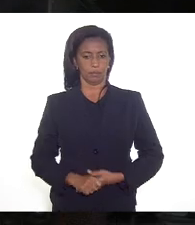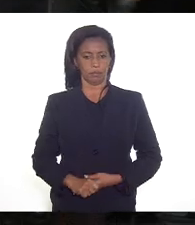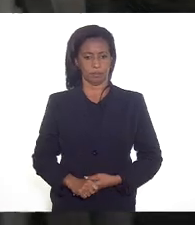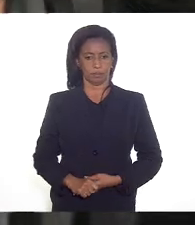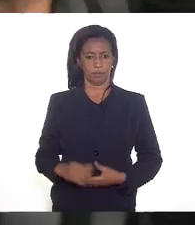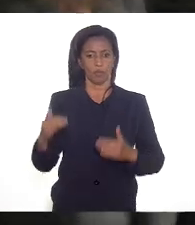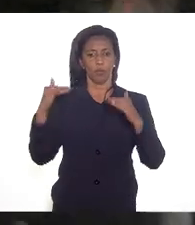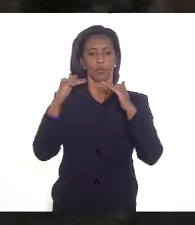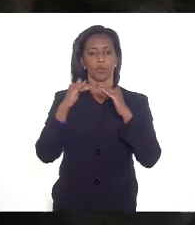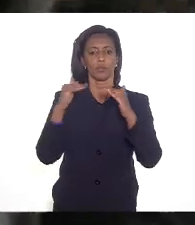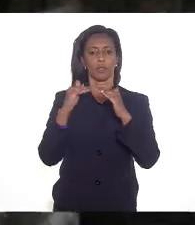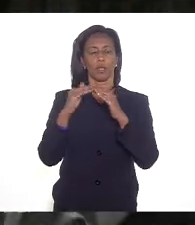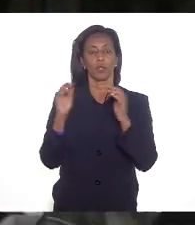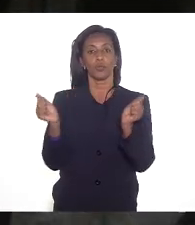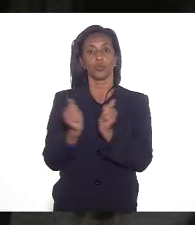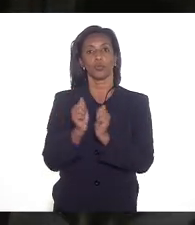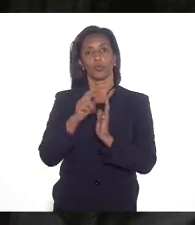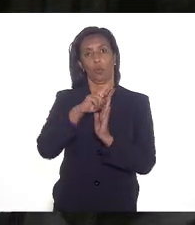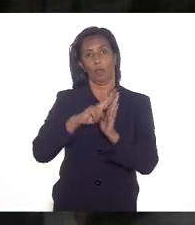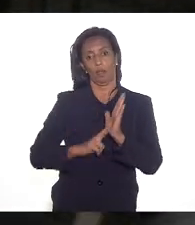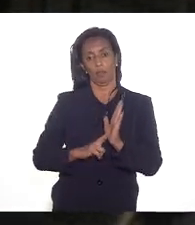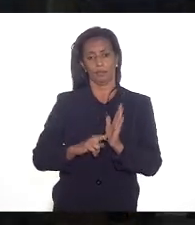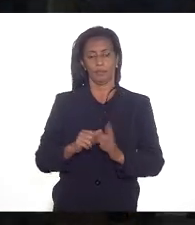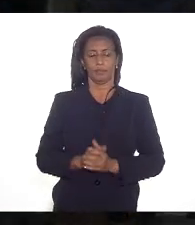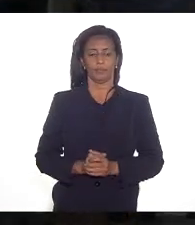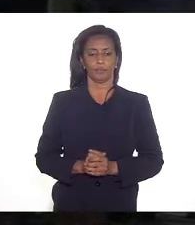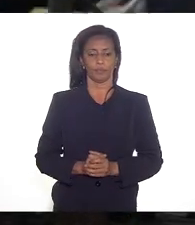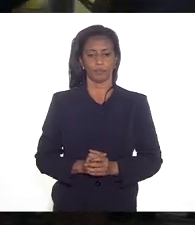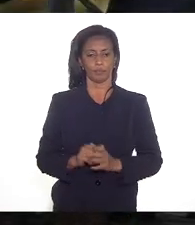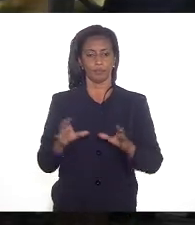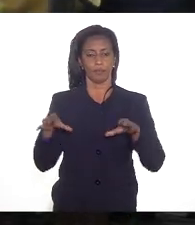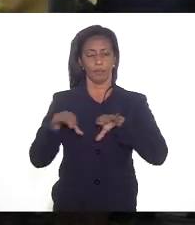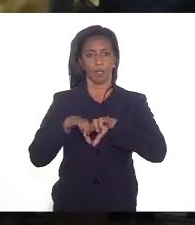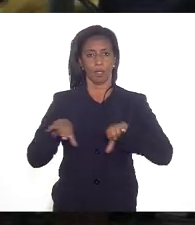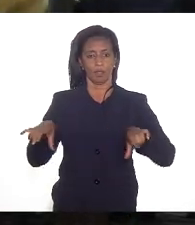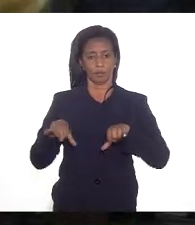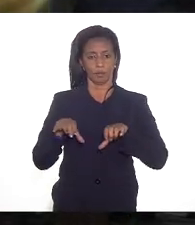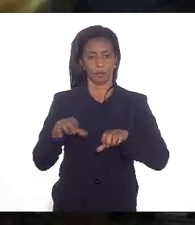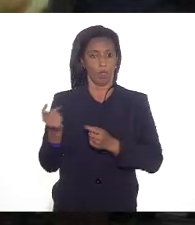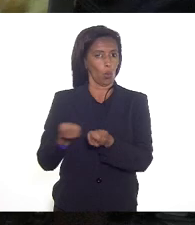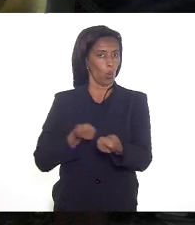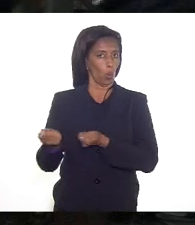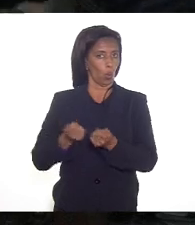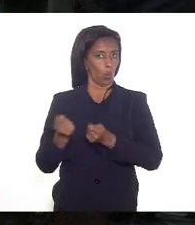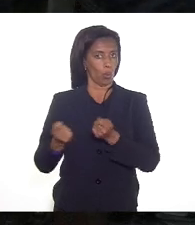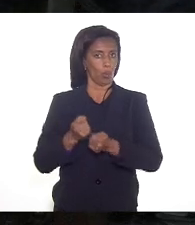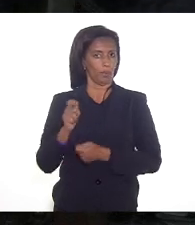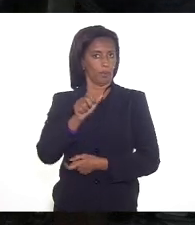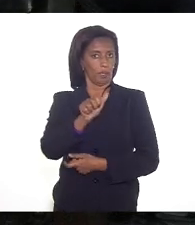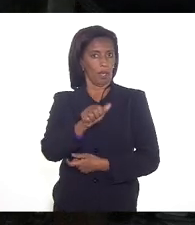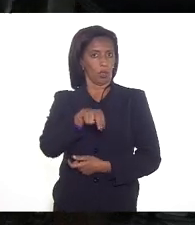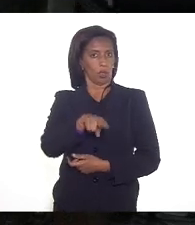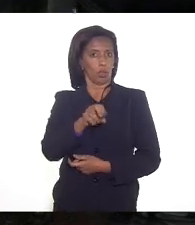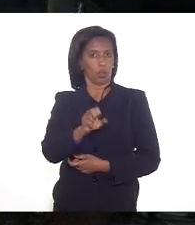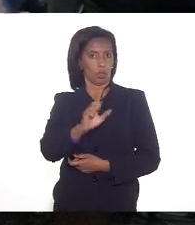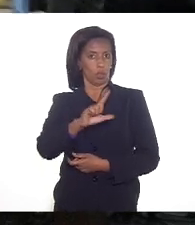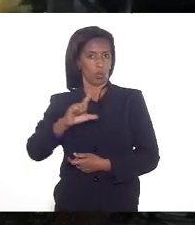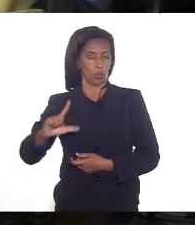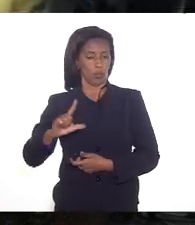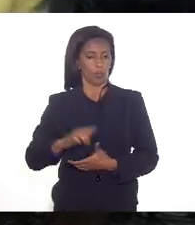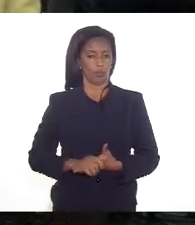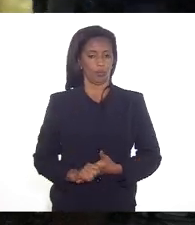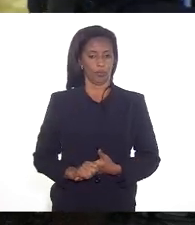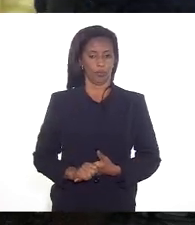vou botar favorável junto com o relator pela comissão de saneamento pela comissão de Economia Deputado Manoel de Carvalho